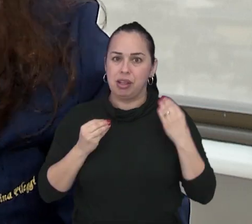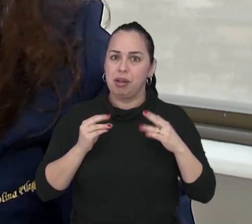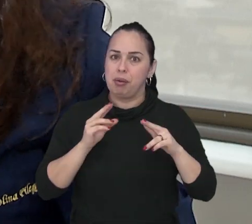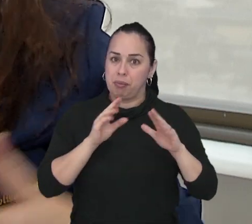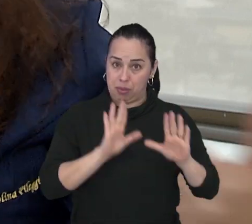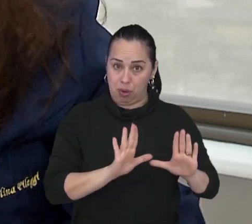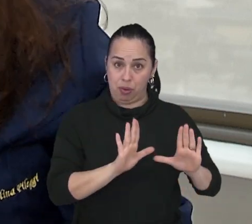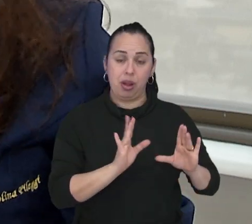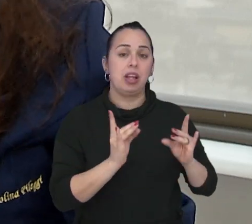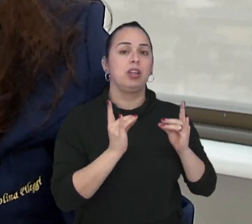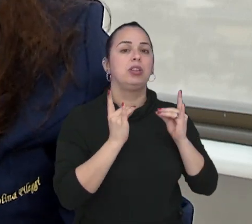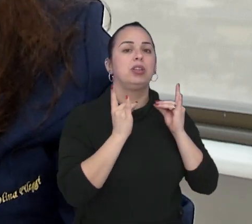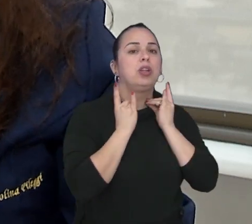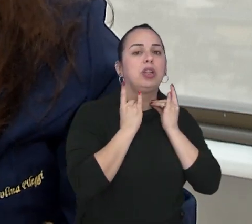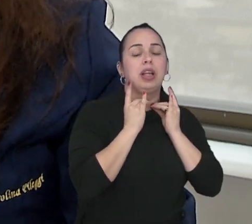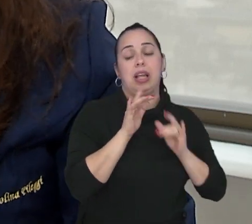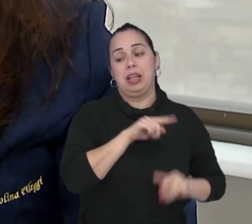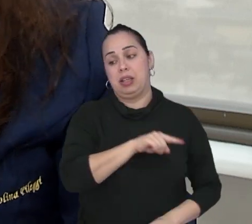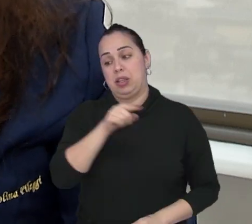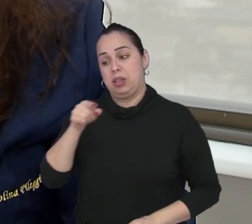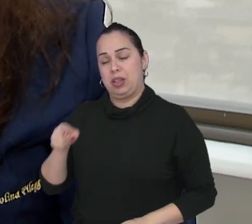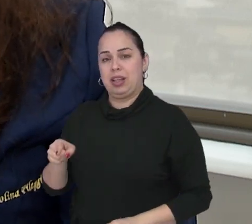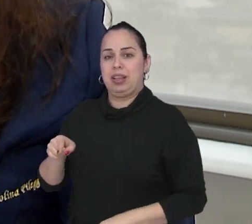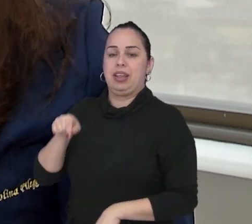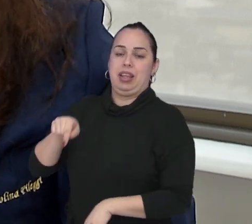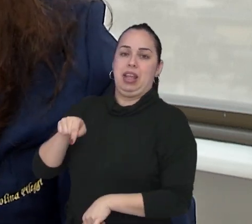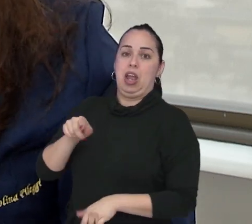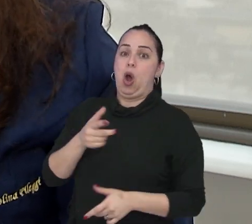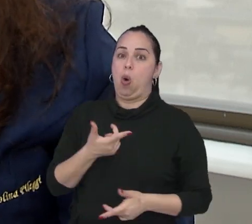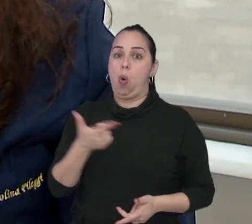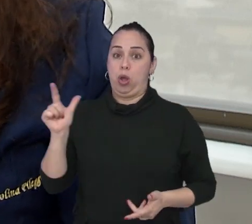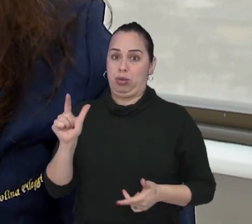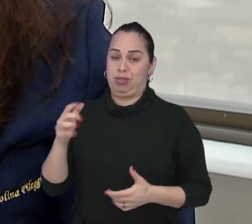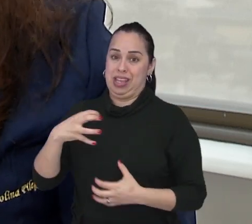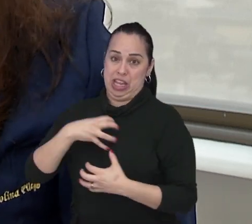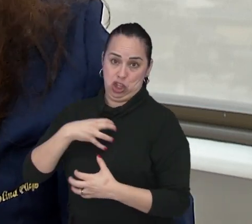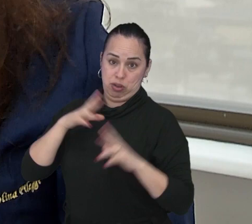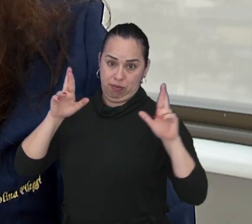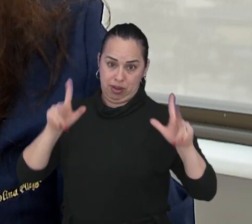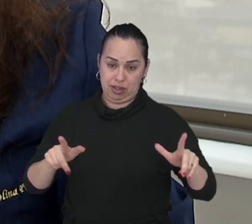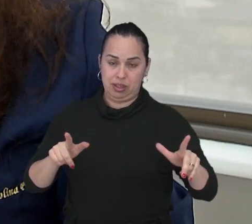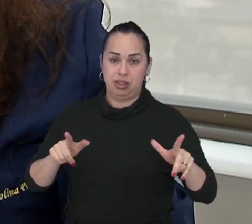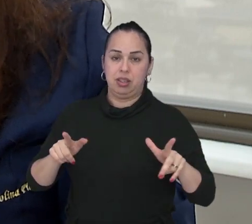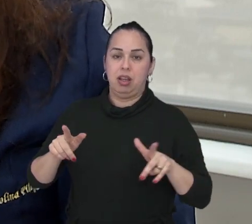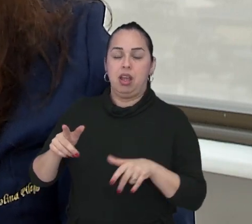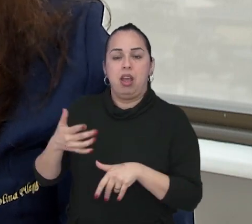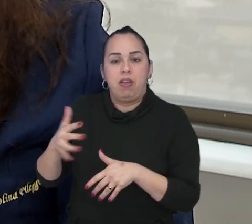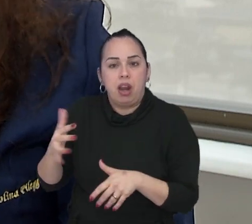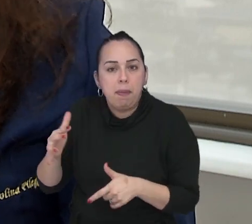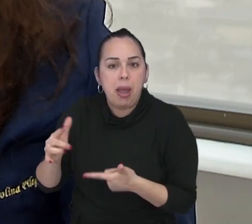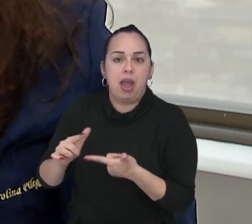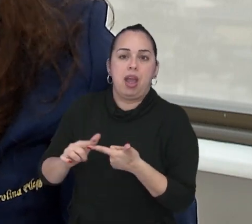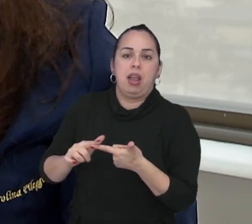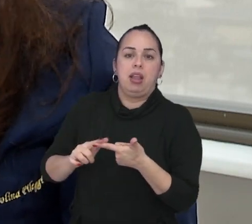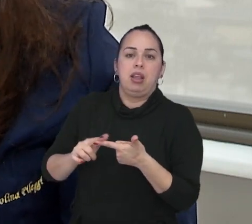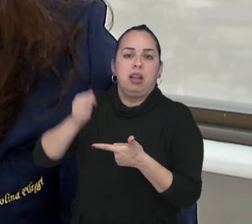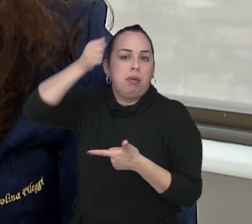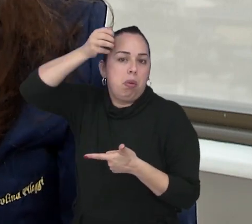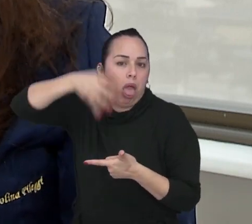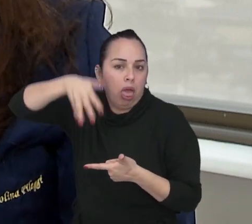hipertiroidismo são extremo oposto então eu vou ter tremor uma sodor aumentada